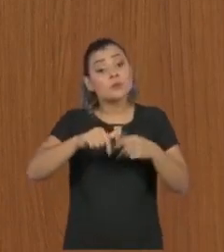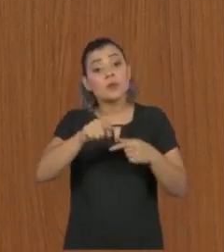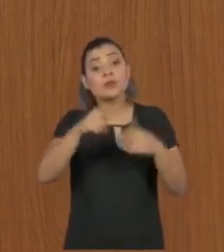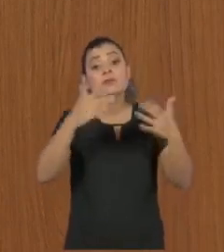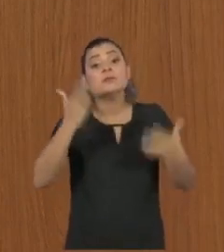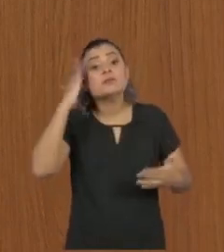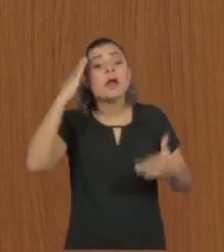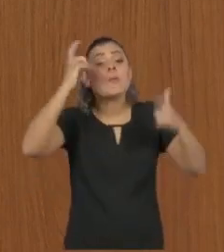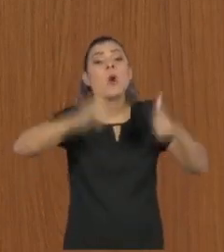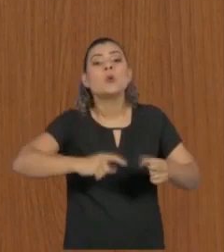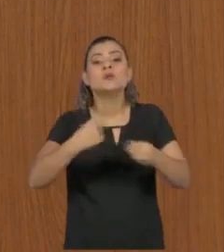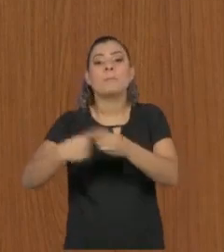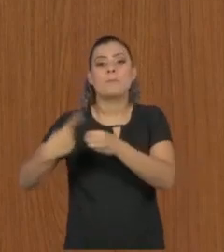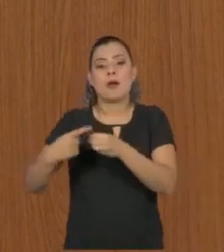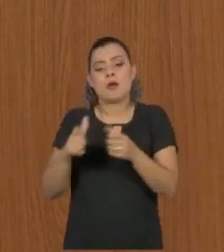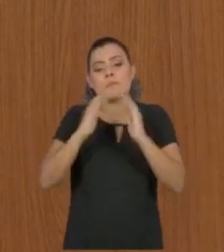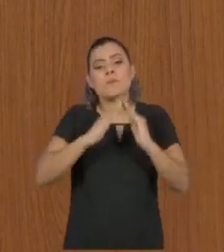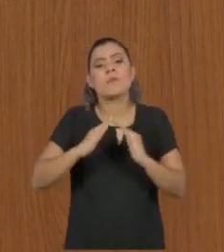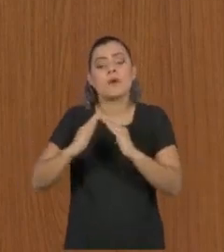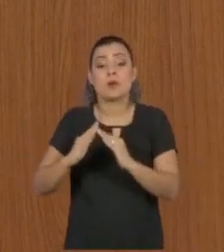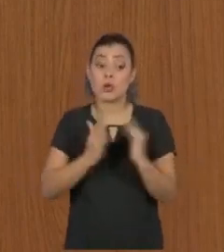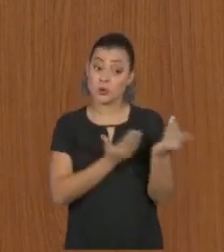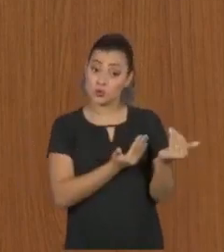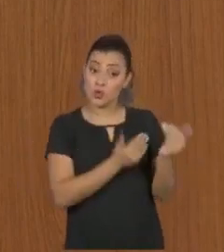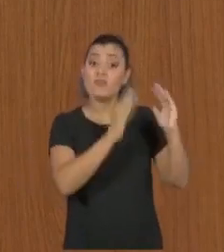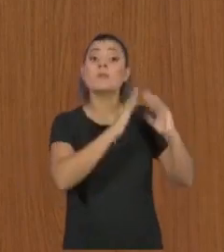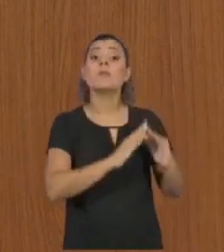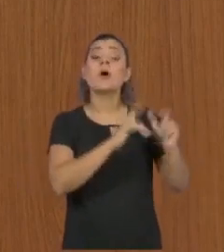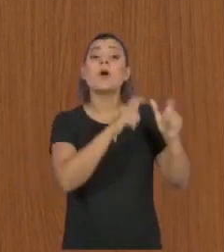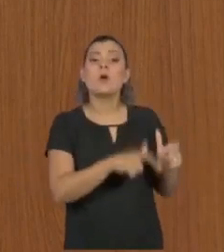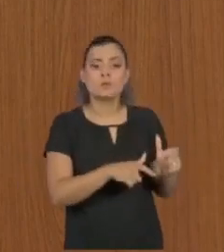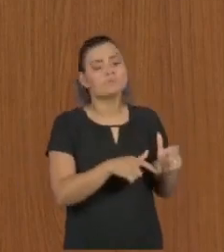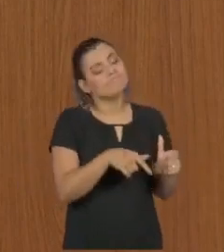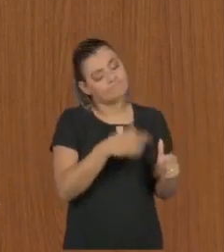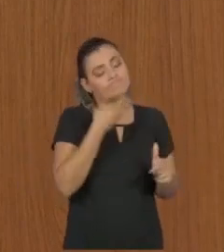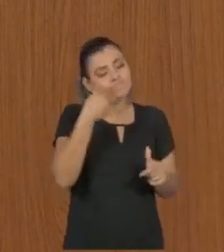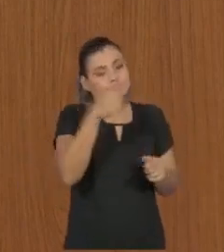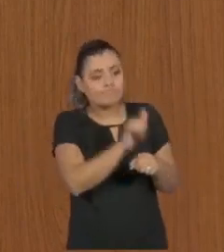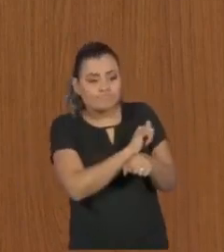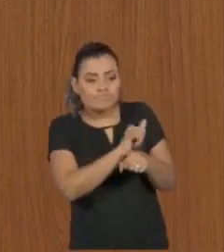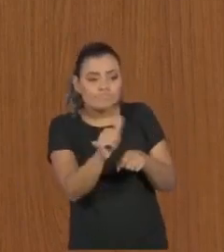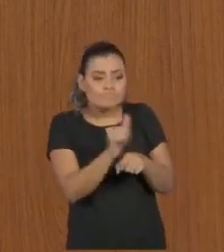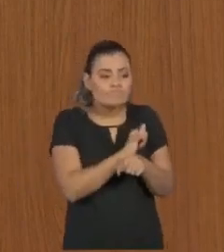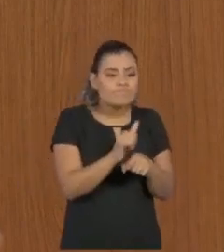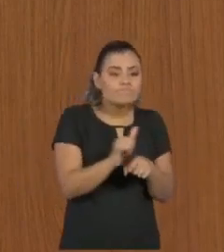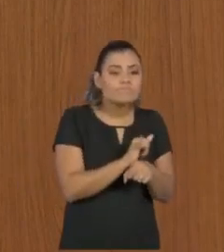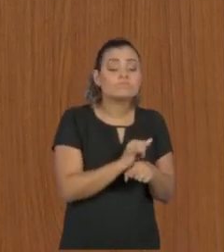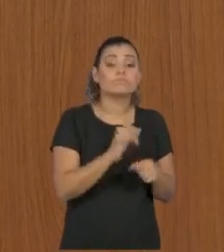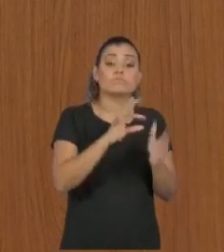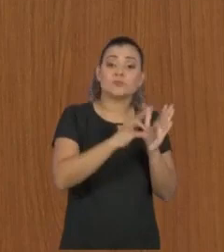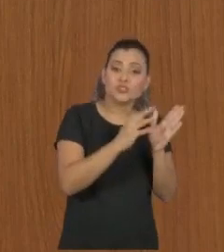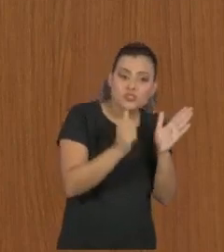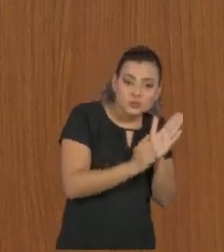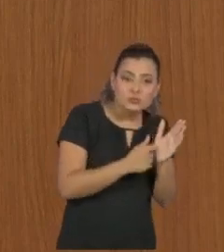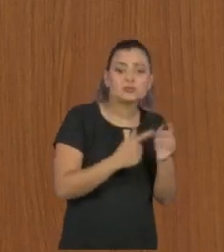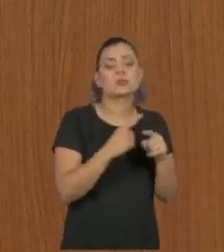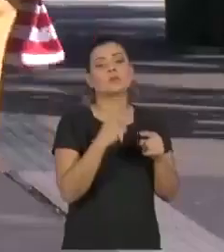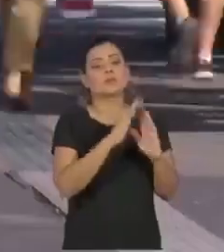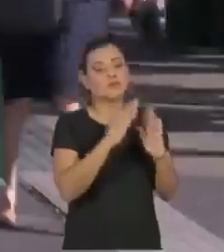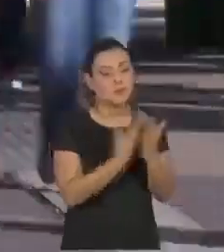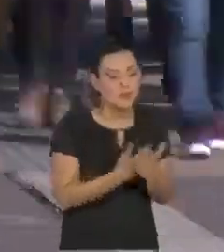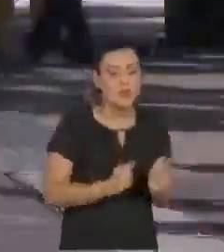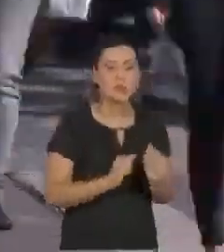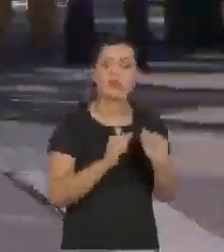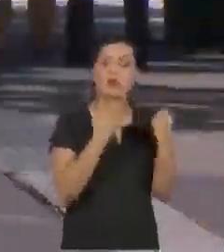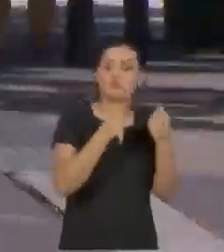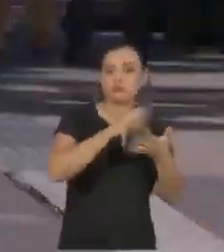sabendo onde estão os mais jovens, você pode melhorar a previsão de matrículas, de escolas.